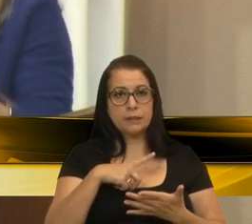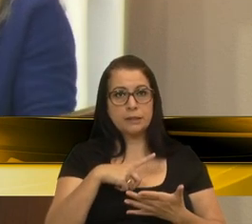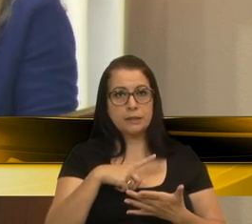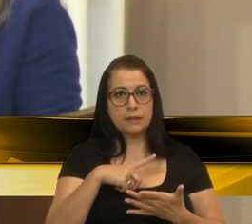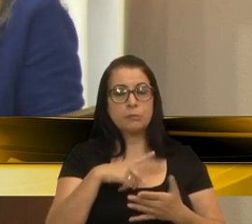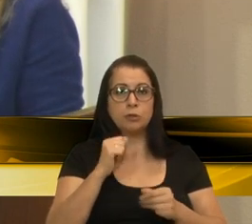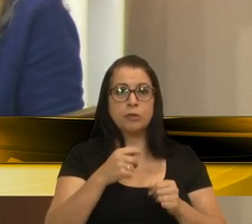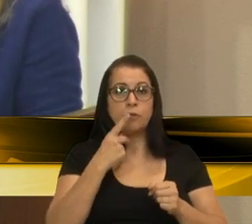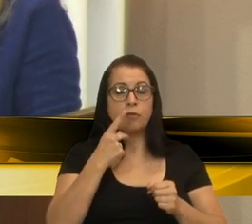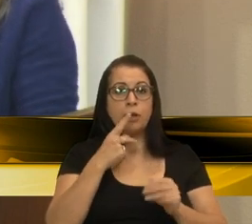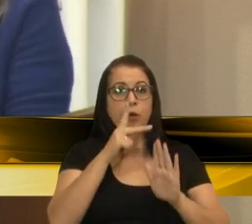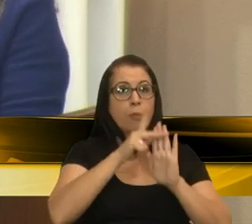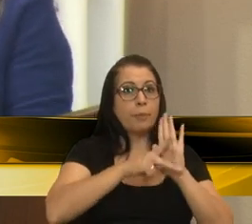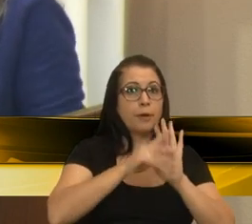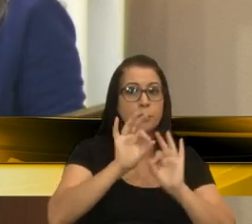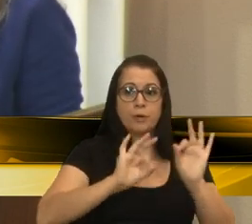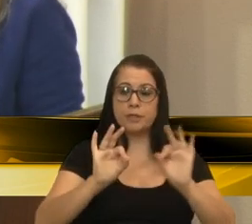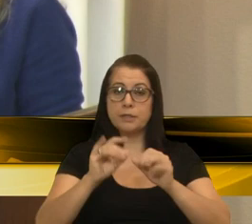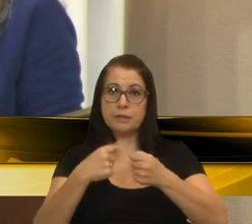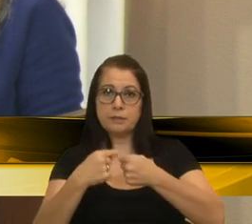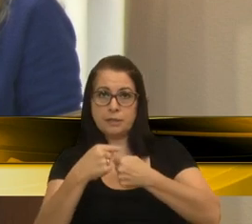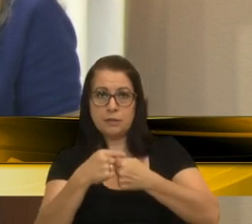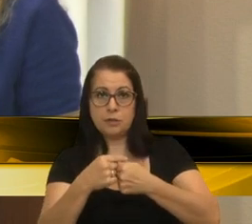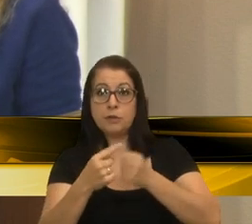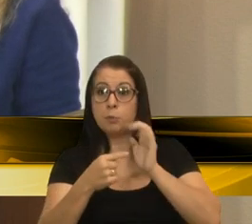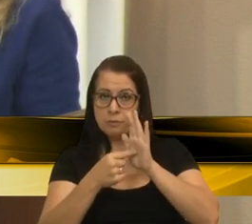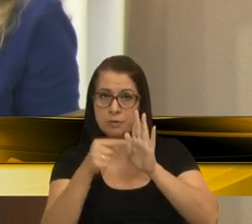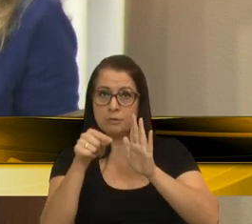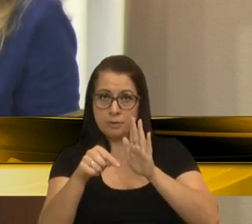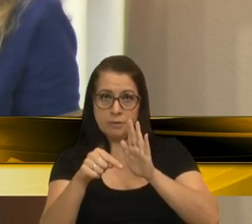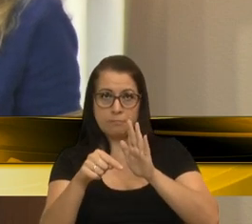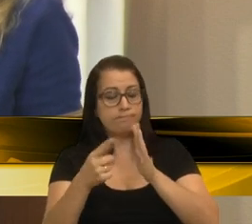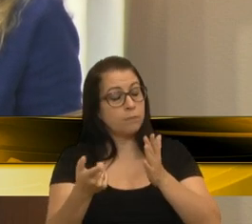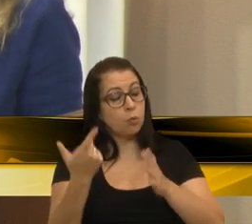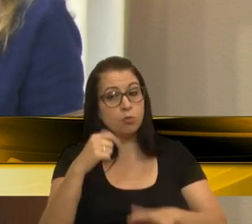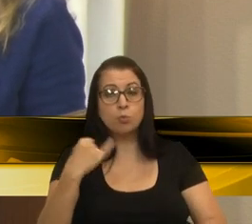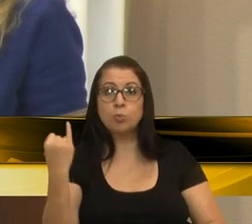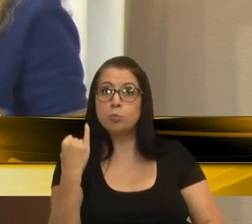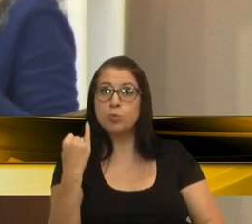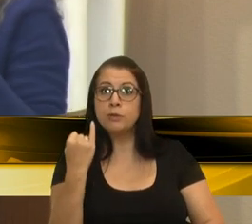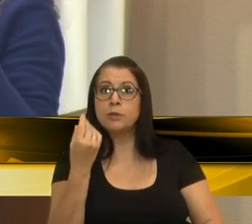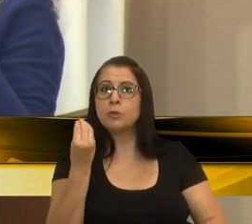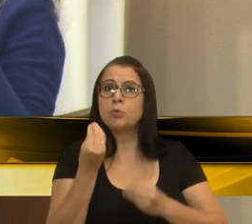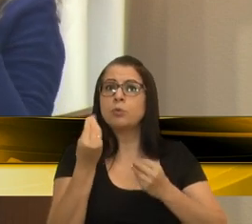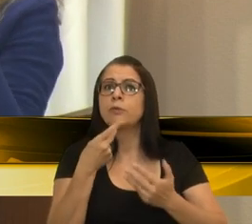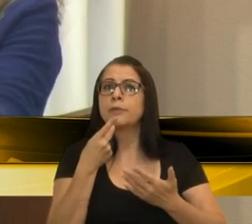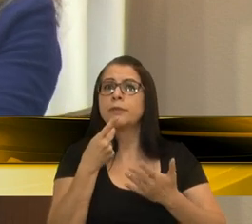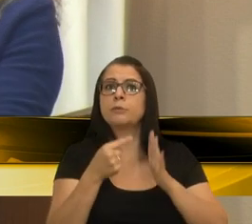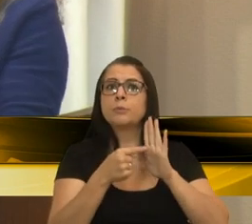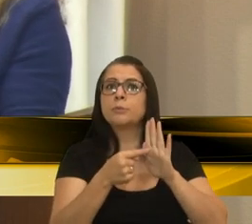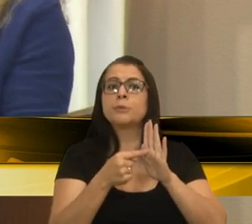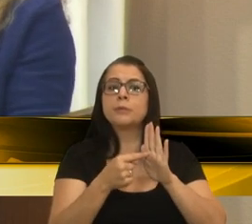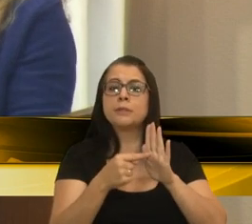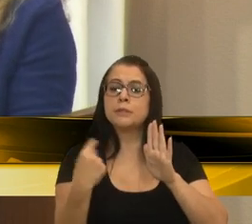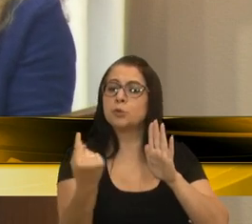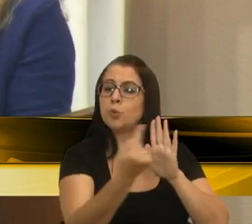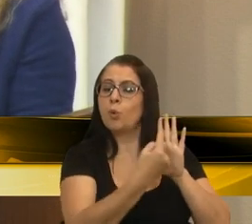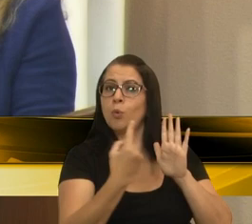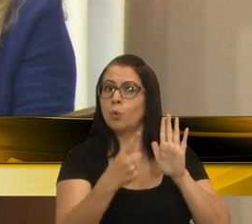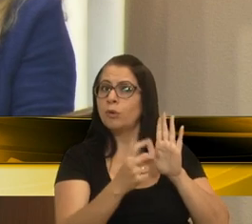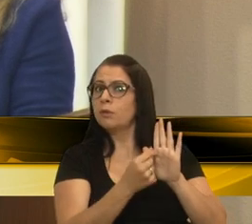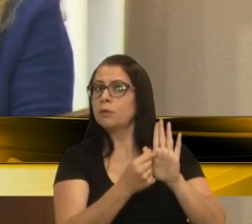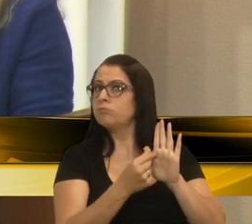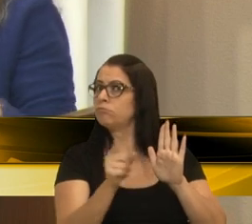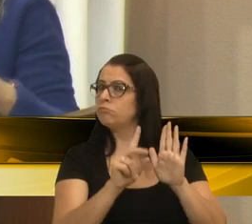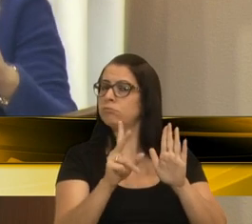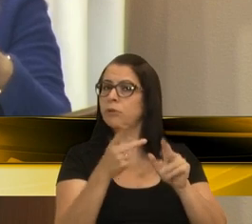poderia falar do plano diretor, que foi um aspecto trazido lá, e eu achei importante, assim, como que, diante dessa apresentação toda, nós